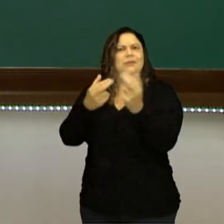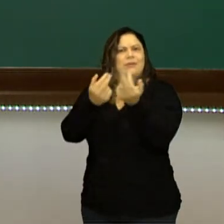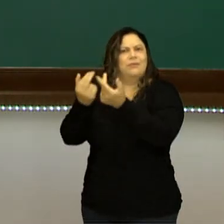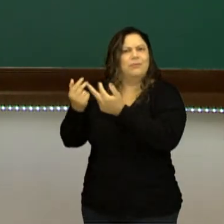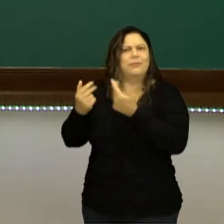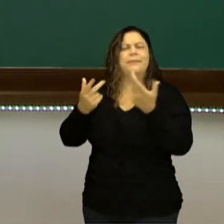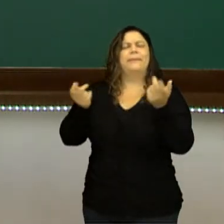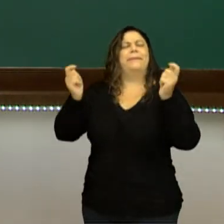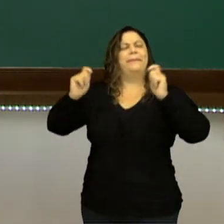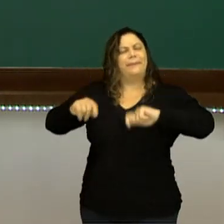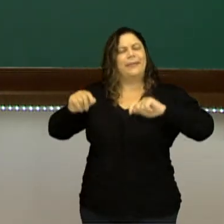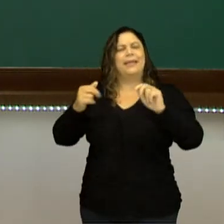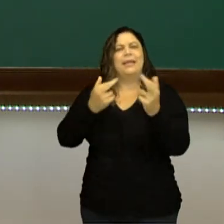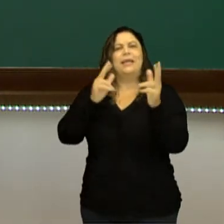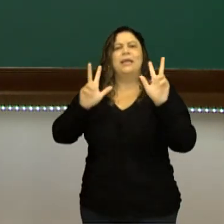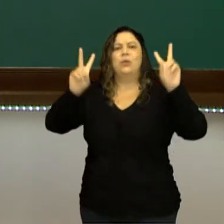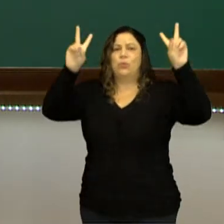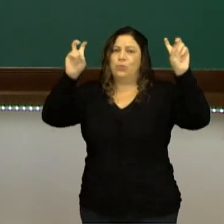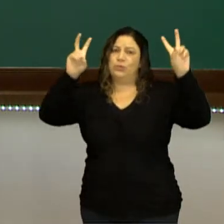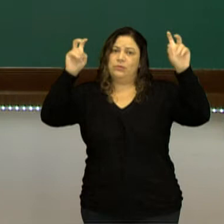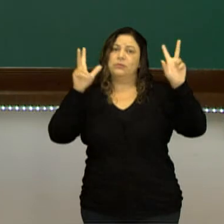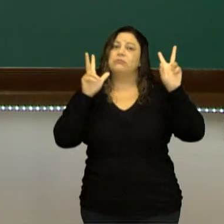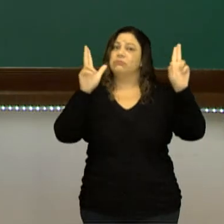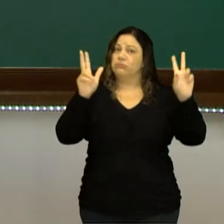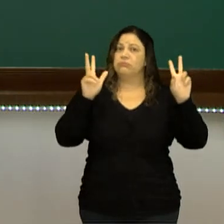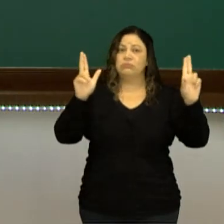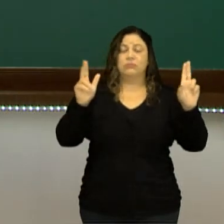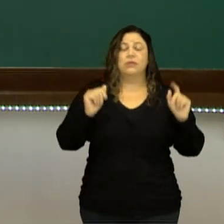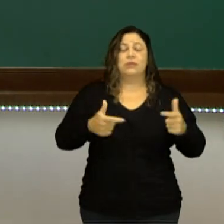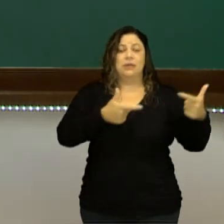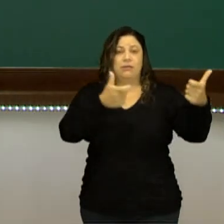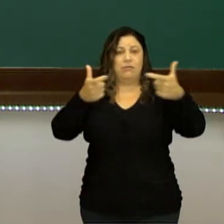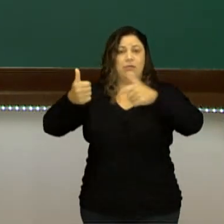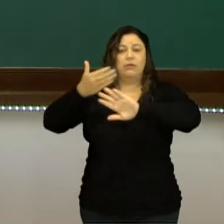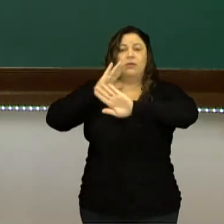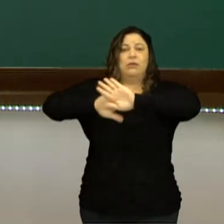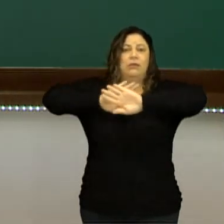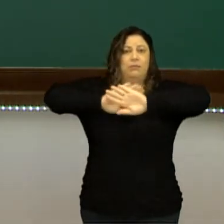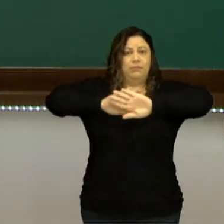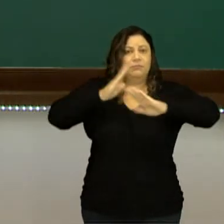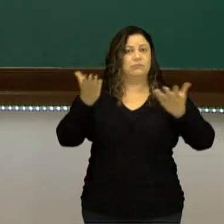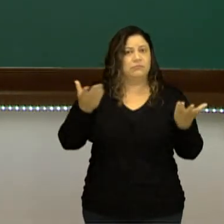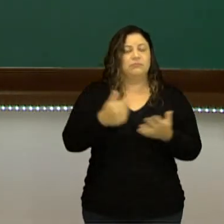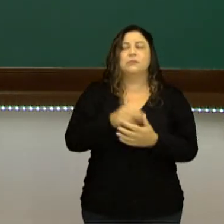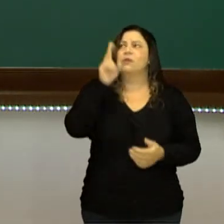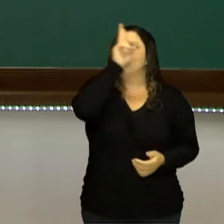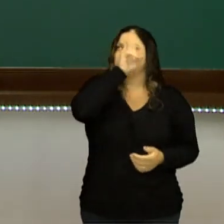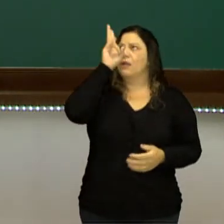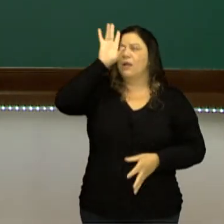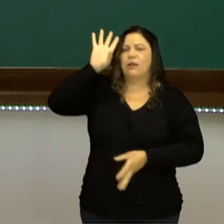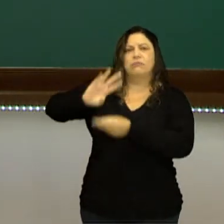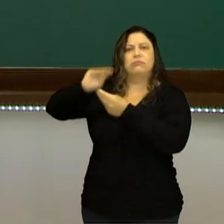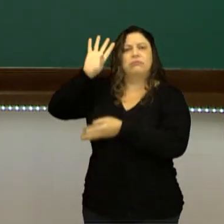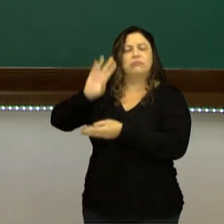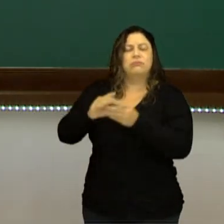ciências humanas trabalha ao mesmo tempo, trabalha a Guerra Fria e você foi revisar a matéria. Então você vai percebendo